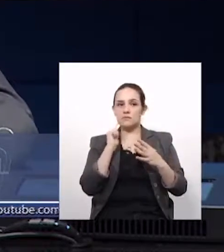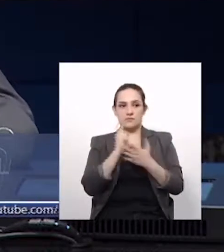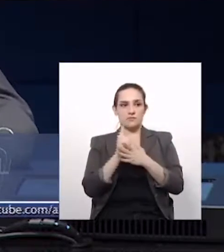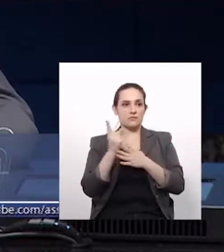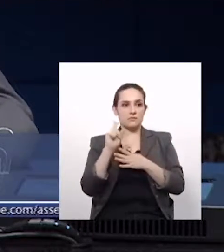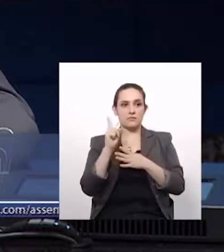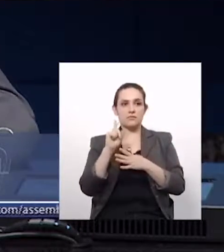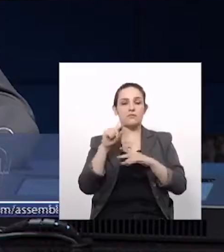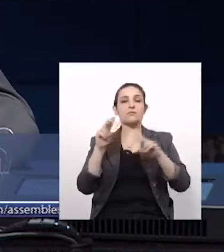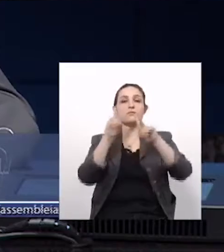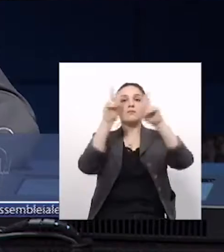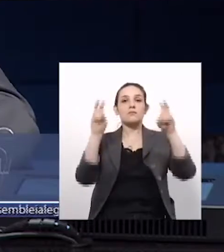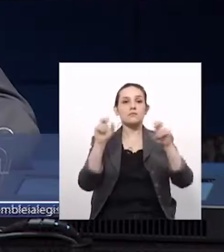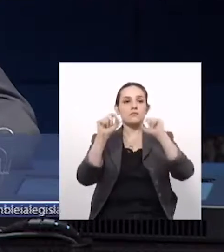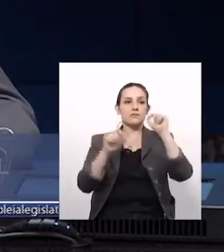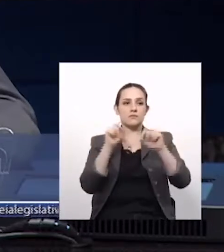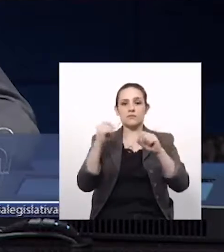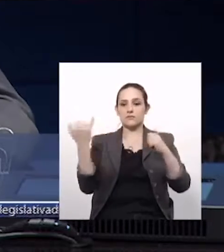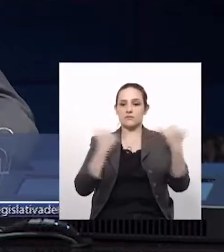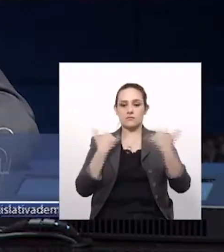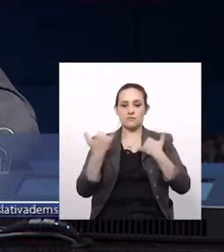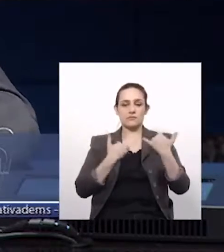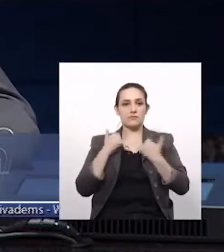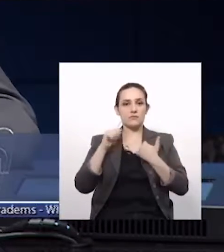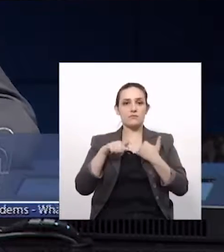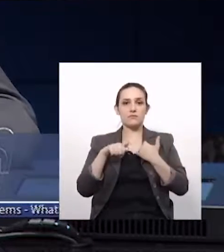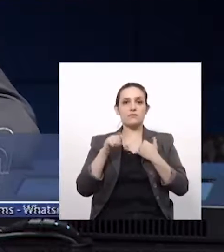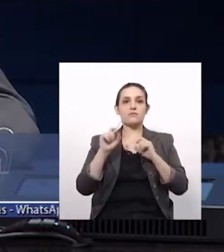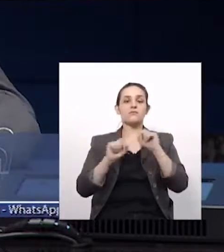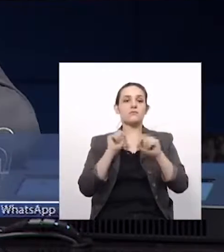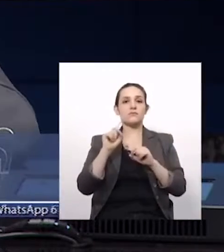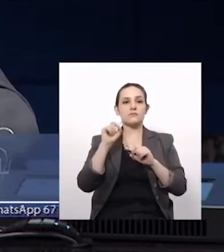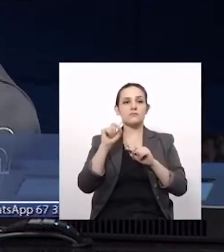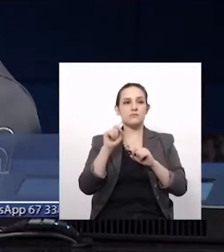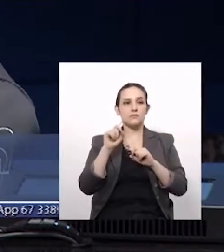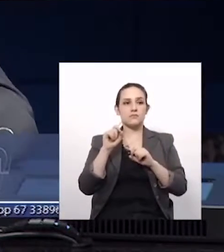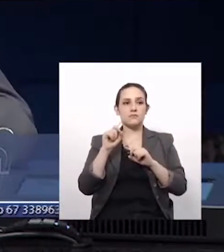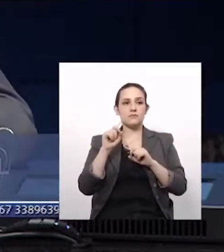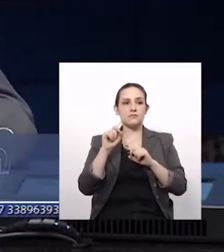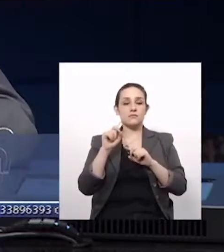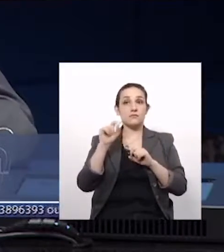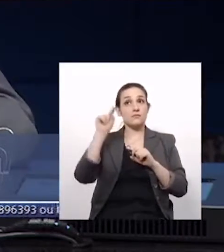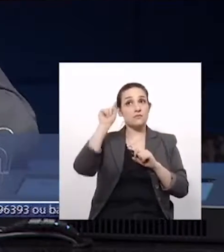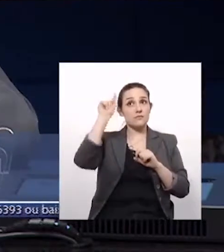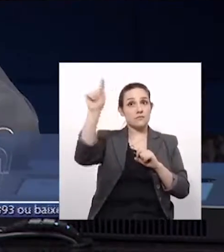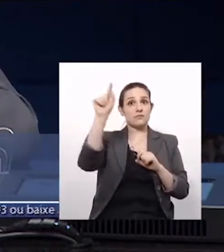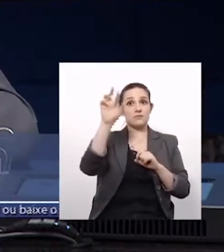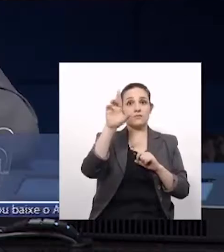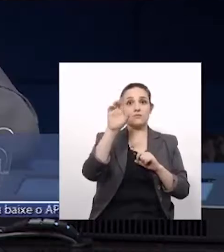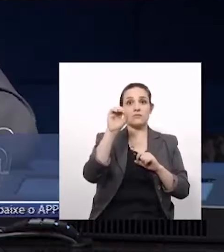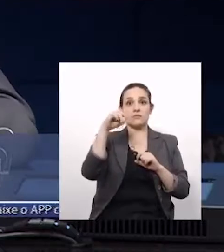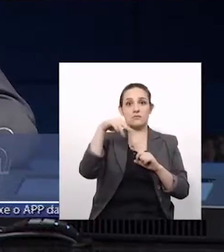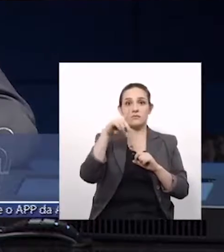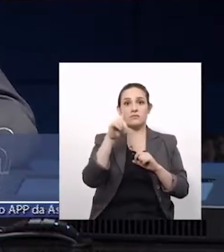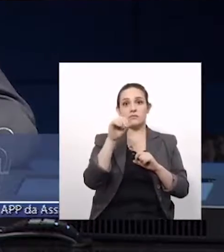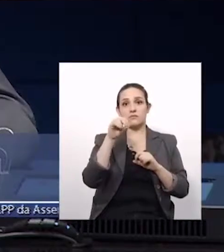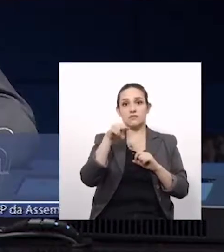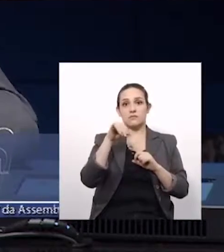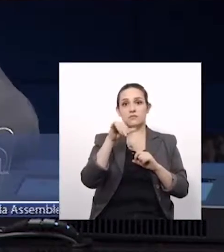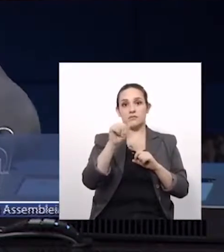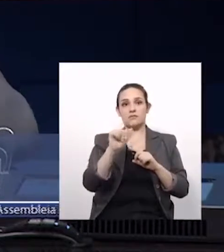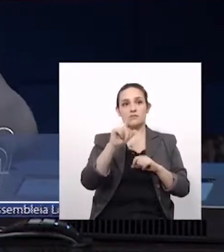A conversa que chegou nessa casa foi que, em Rondônia, encontraram um